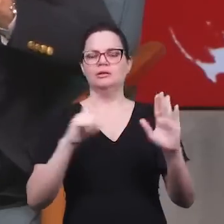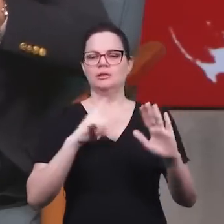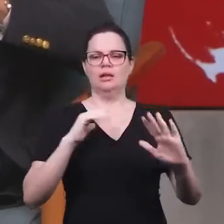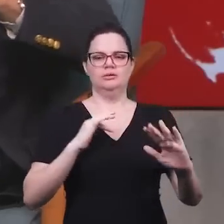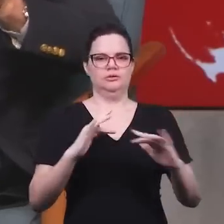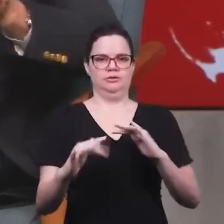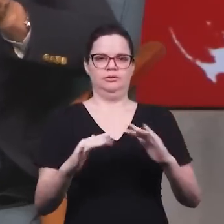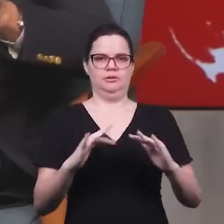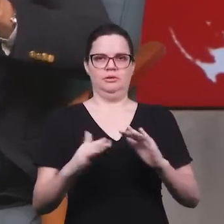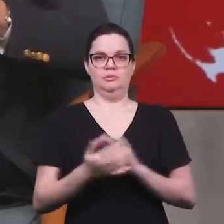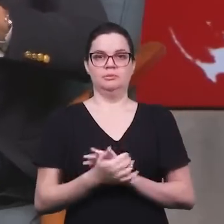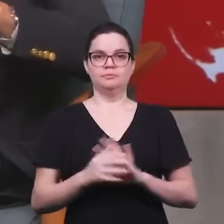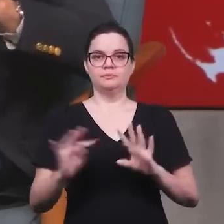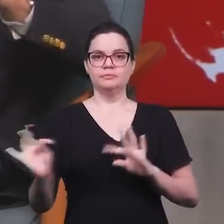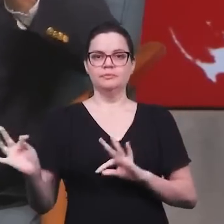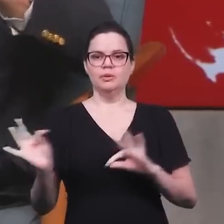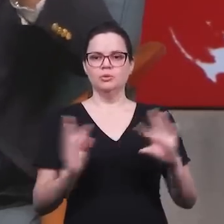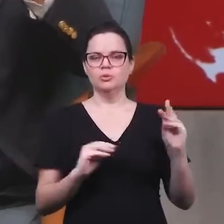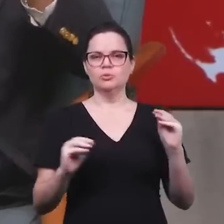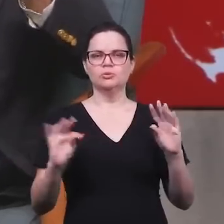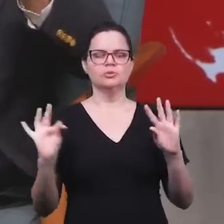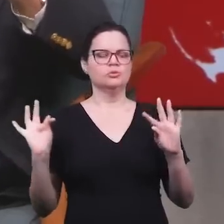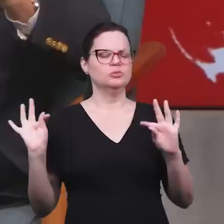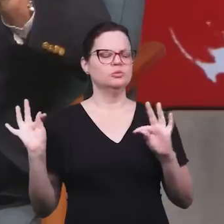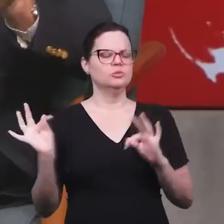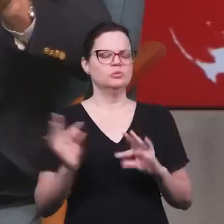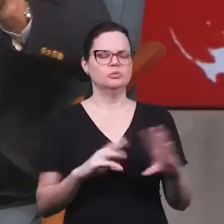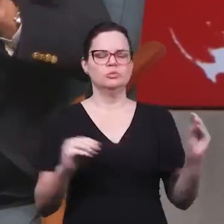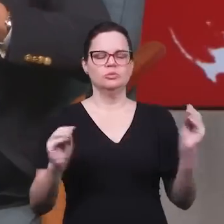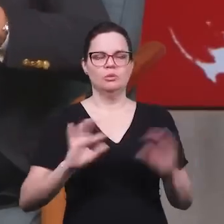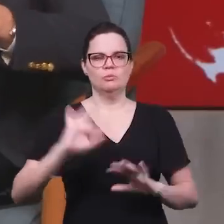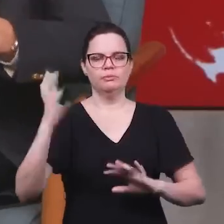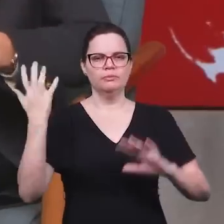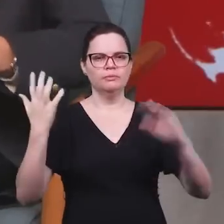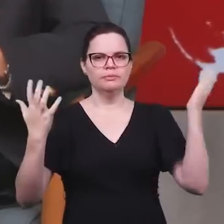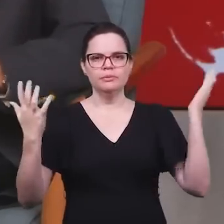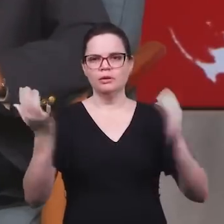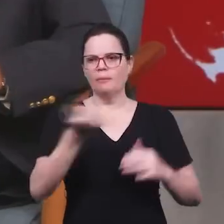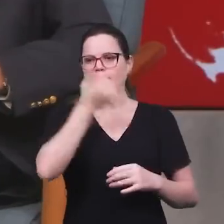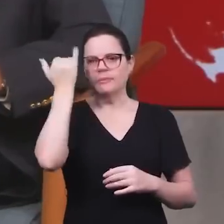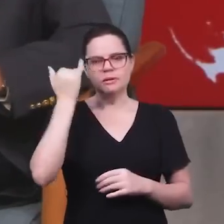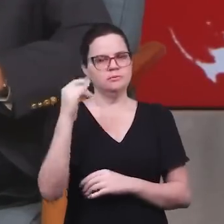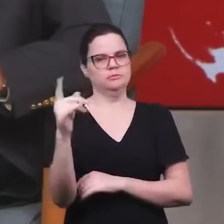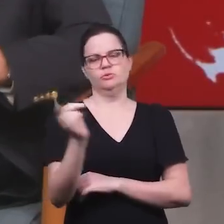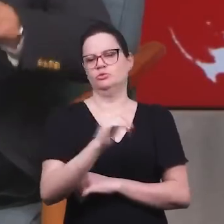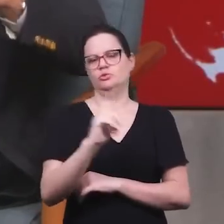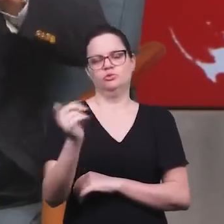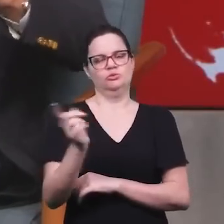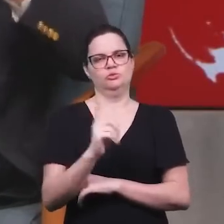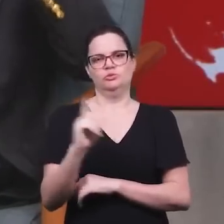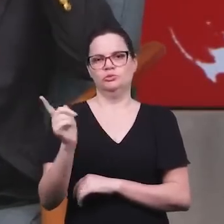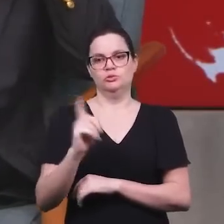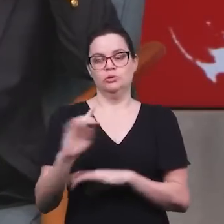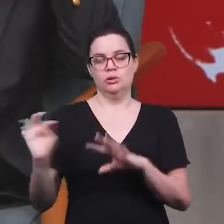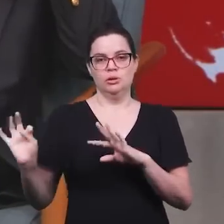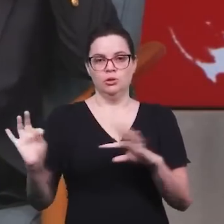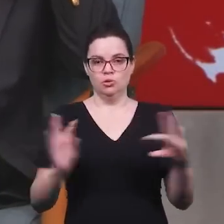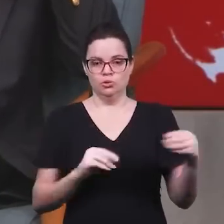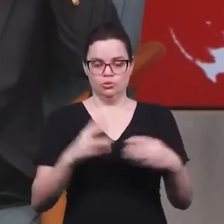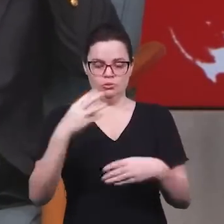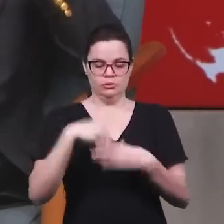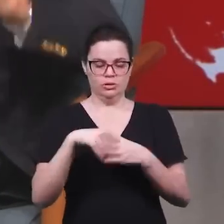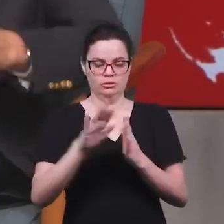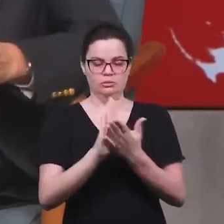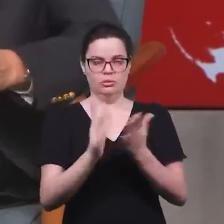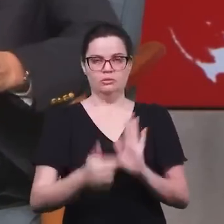Então todos os acontecimentos se deram ao acaso. Não, não se deram ao acaso. Tudo que está na palavra